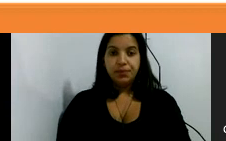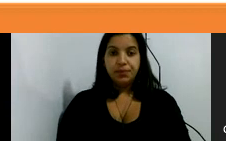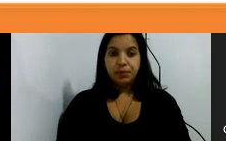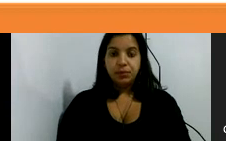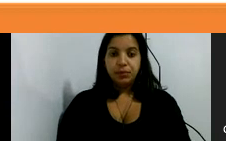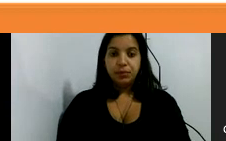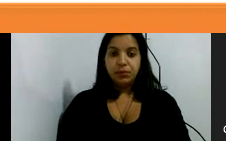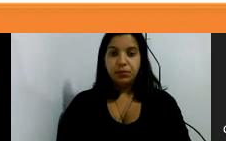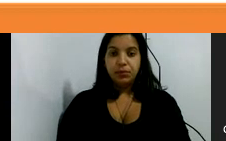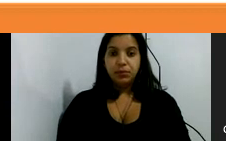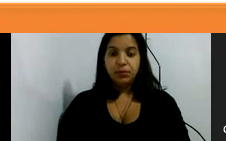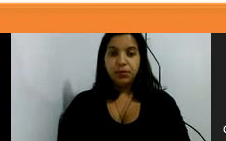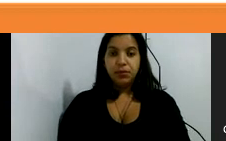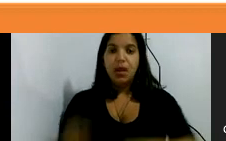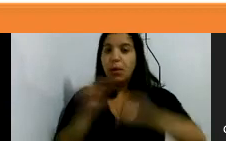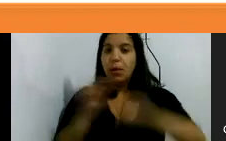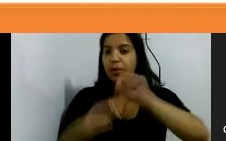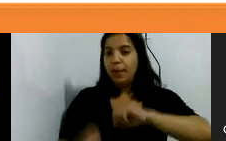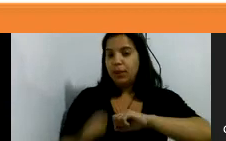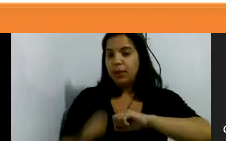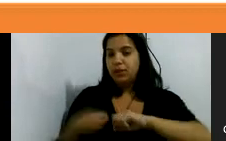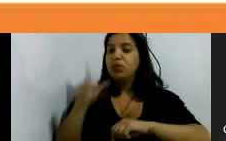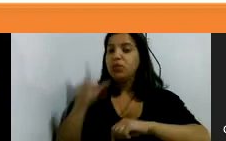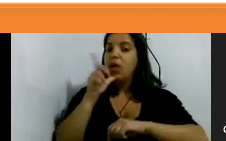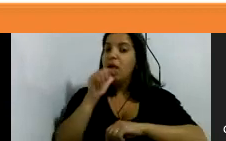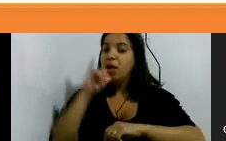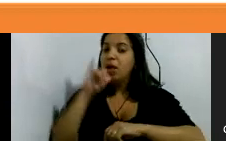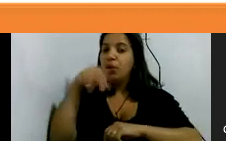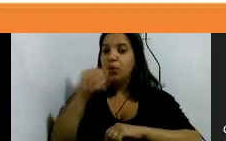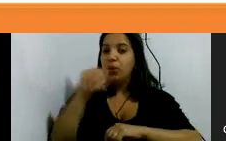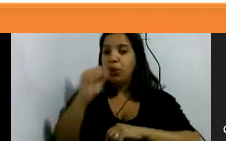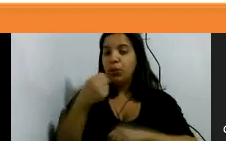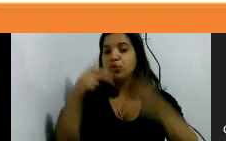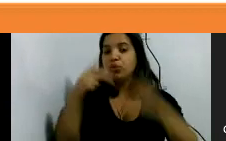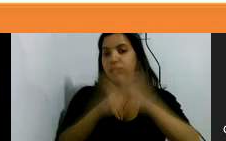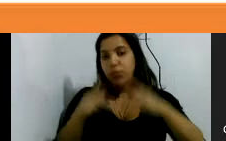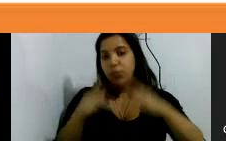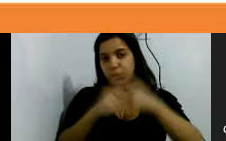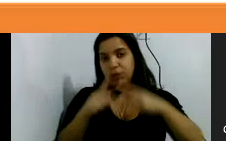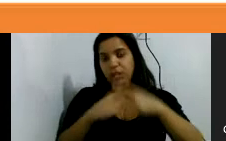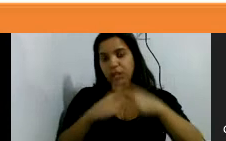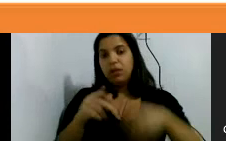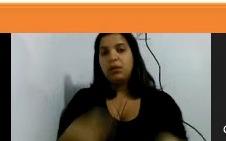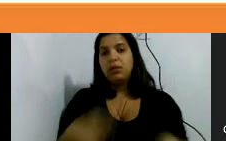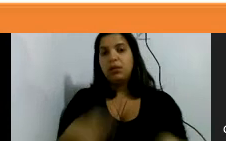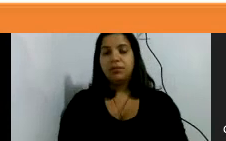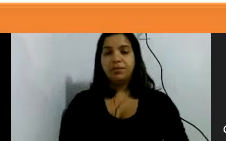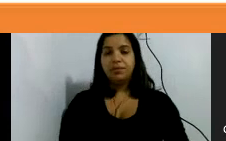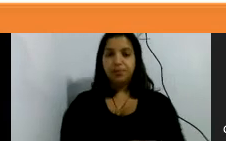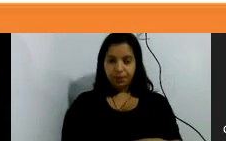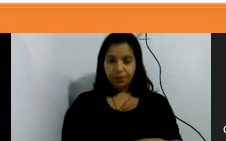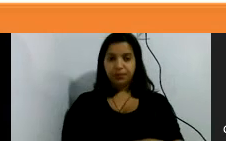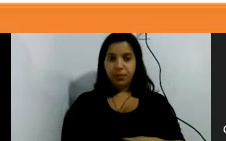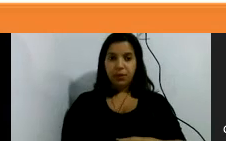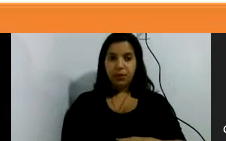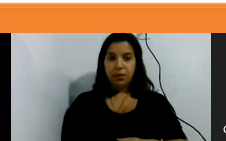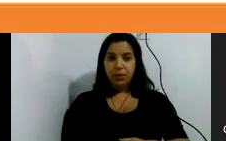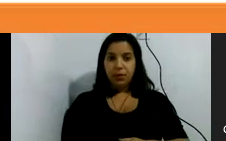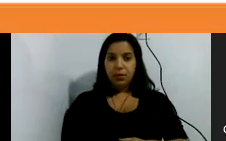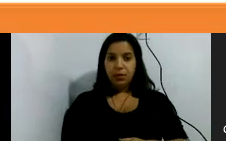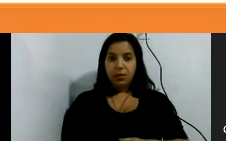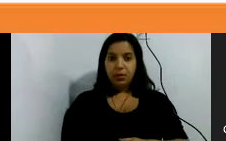graus. Então, o que a gente tem nessa bolsa? A porção líquida do sangue, que é água, íons